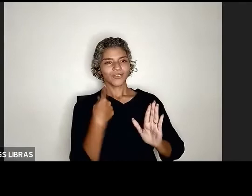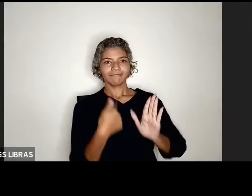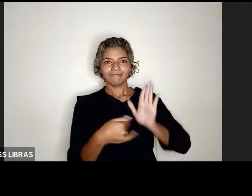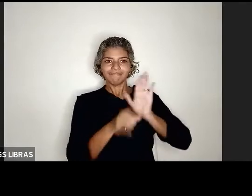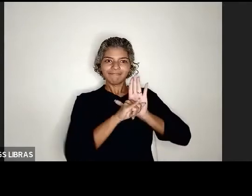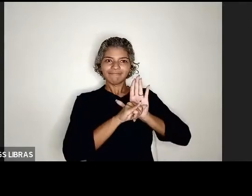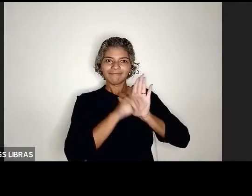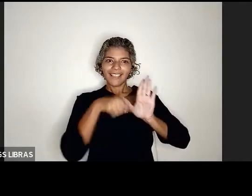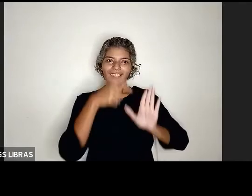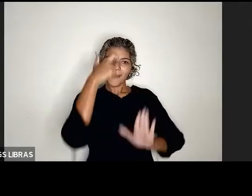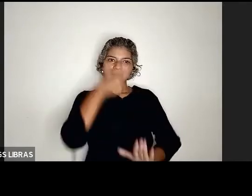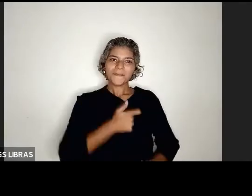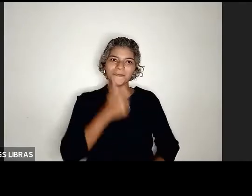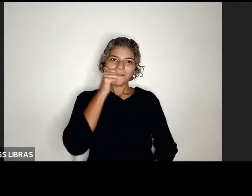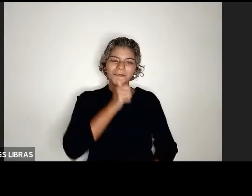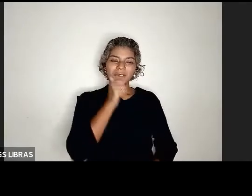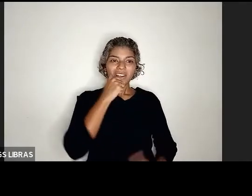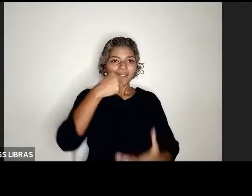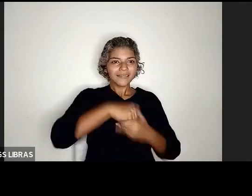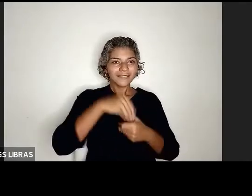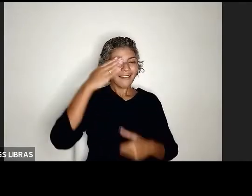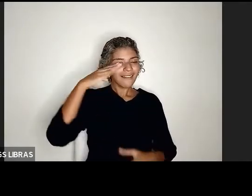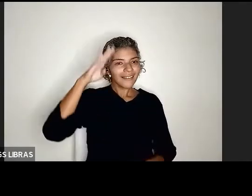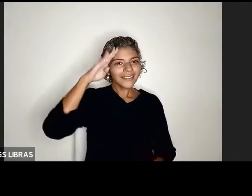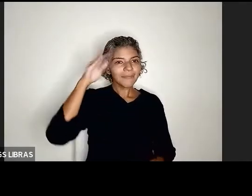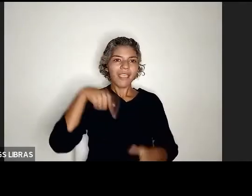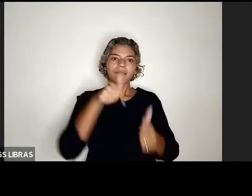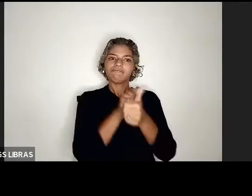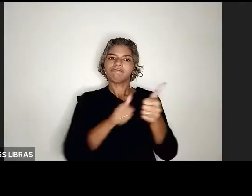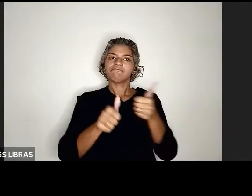estão na academia, protagonizando a produção de